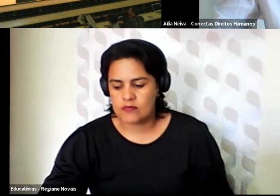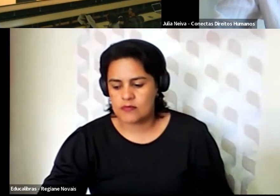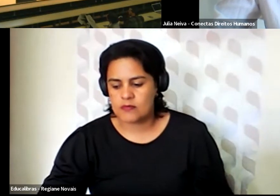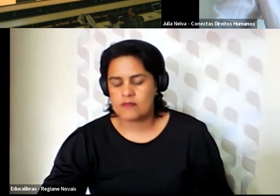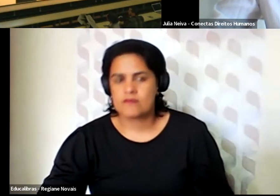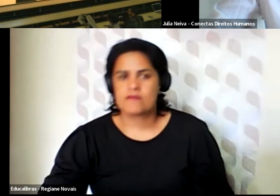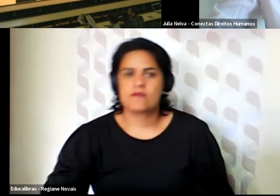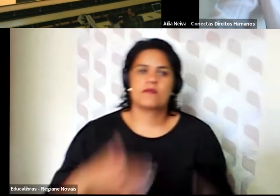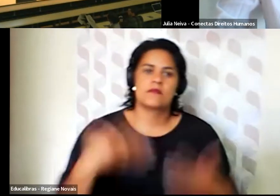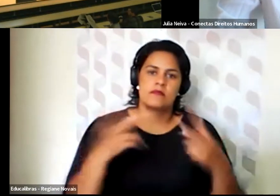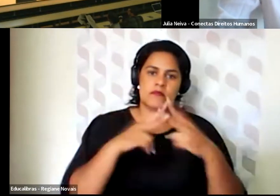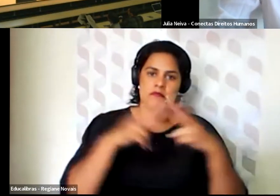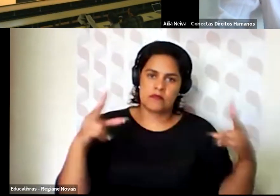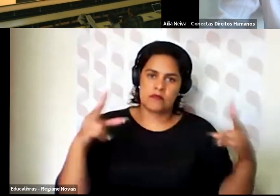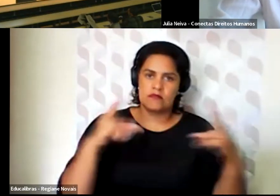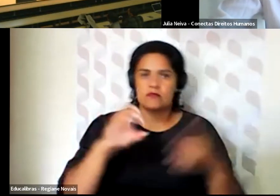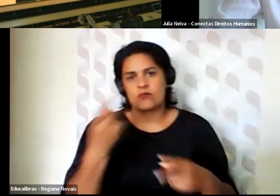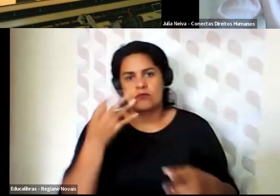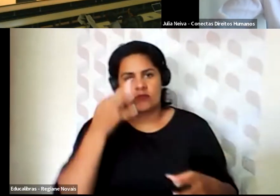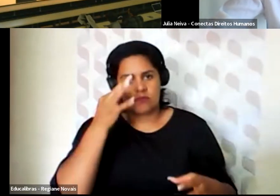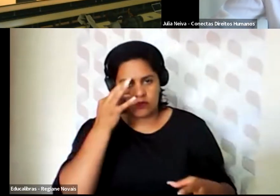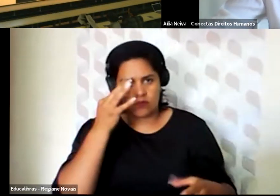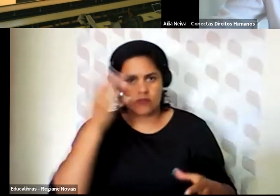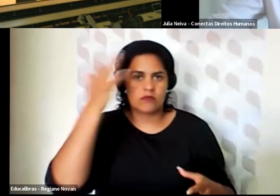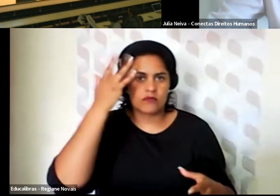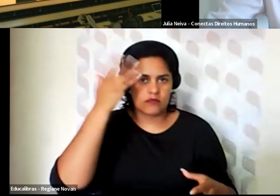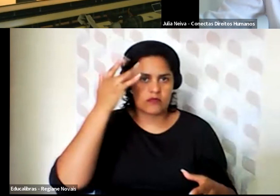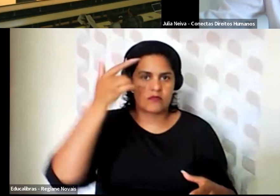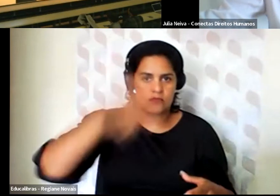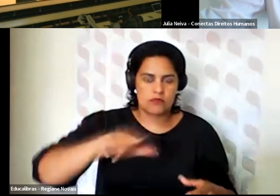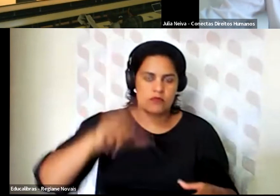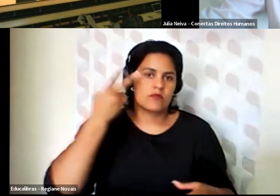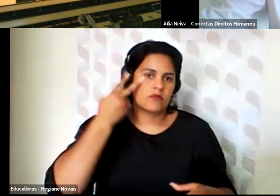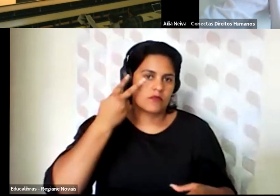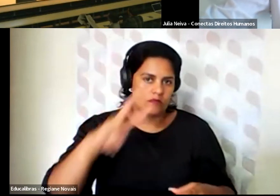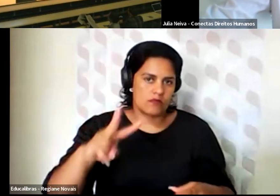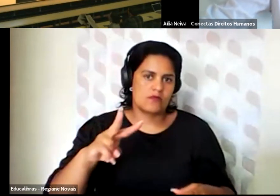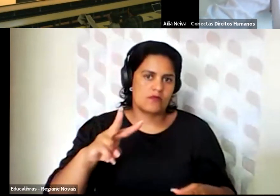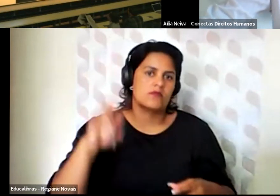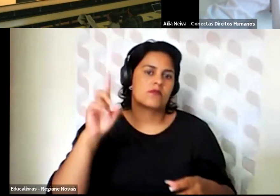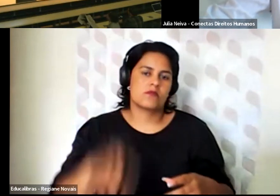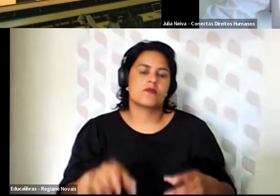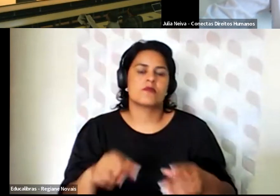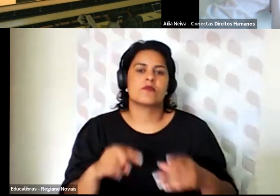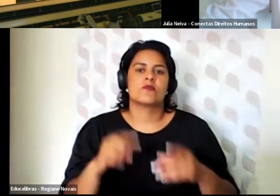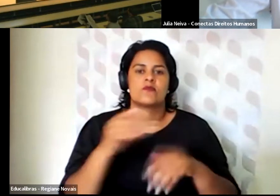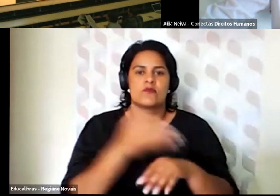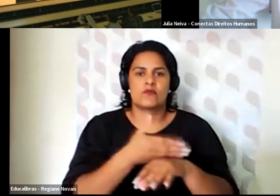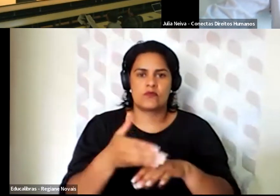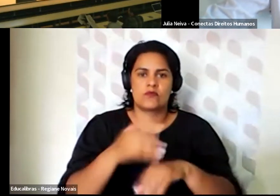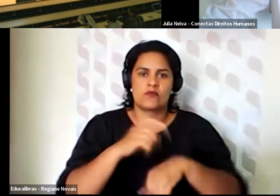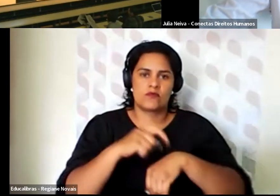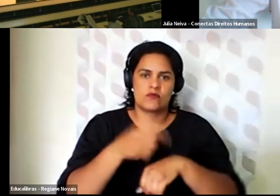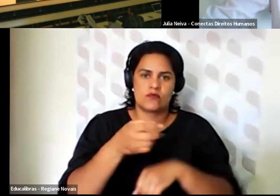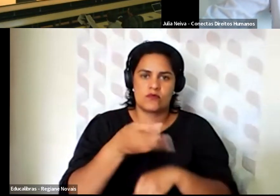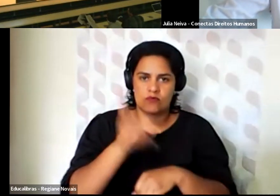Zoom. Amanhã teremos mais. O segundo dia da Conférence Pour le Brésil começará às 14 horas, aqui na Sciences Po